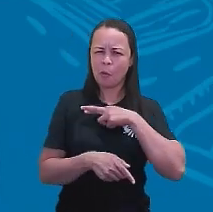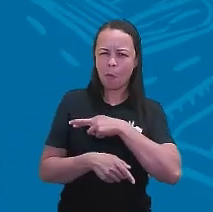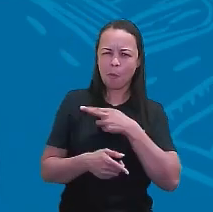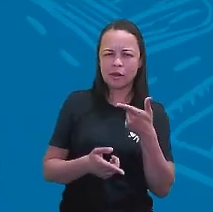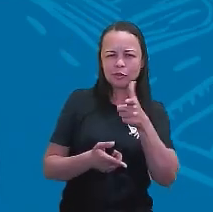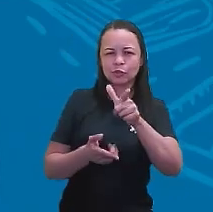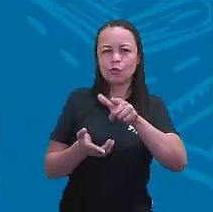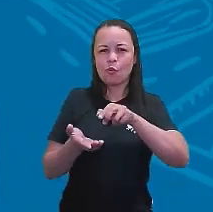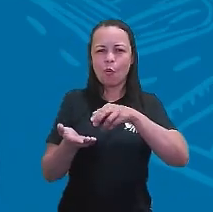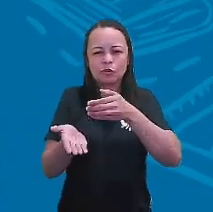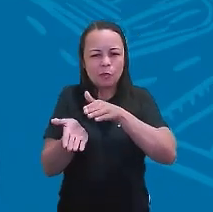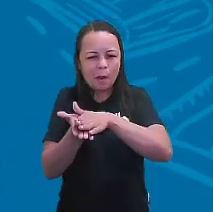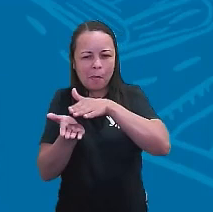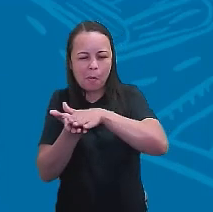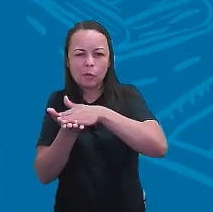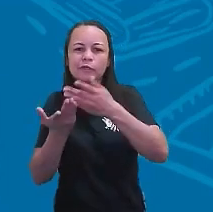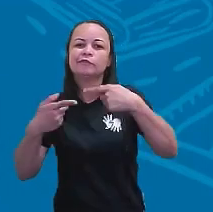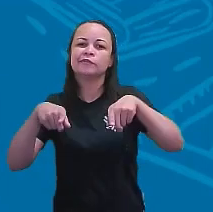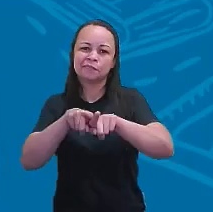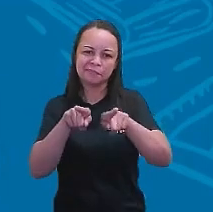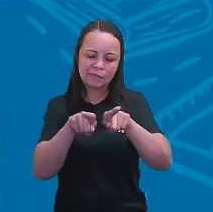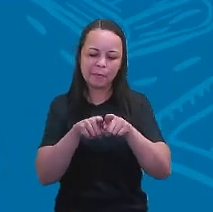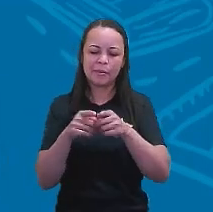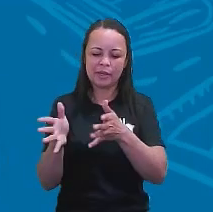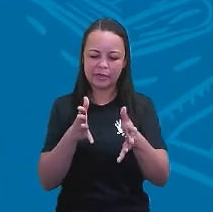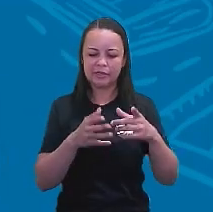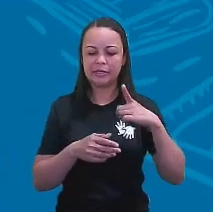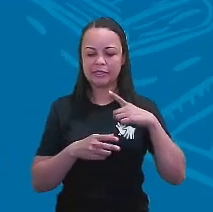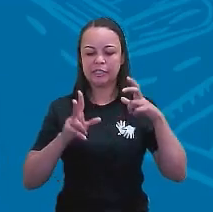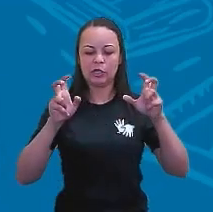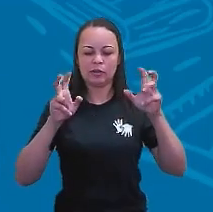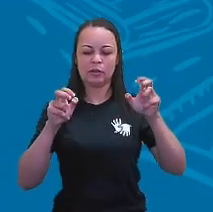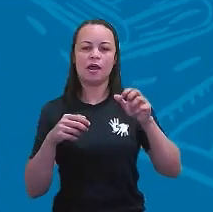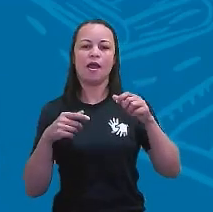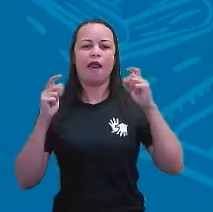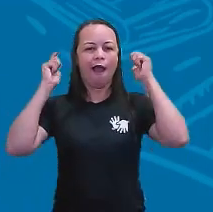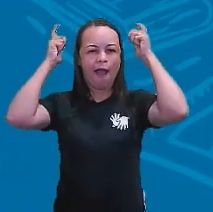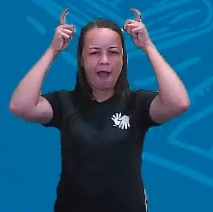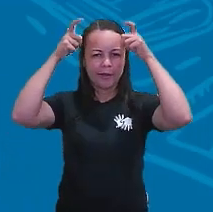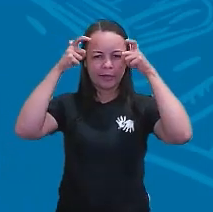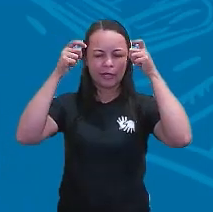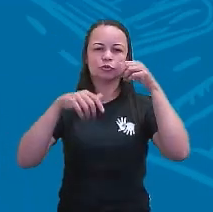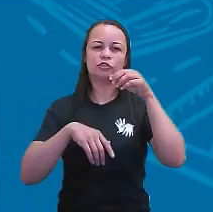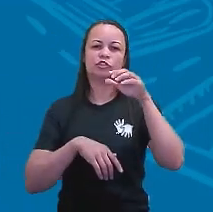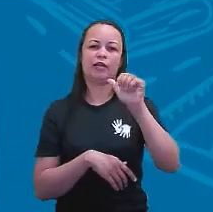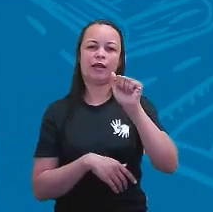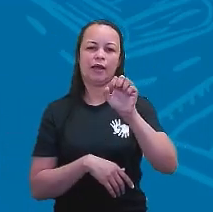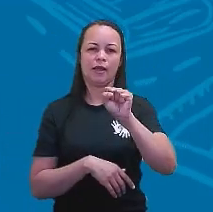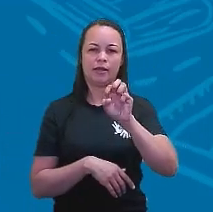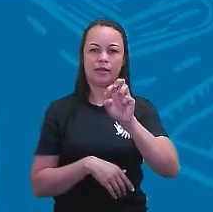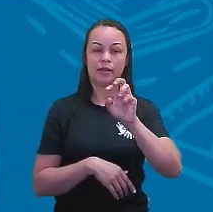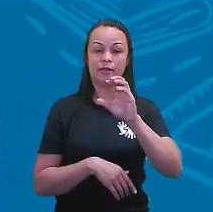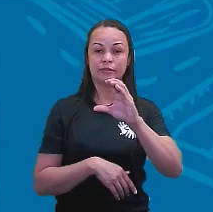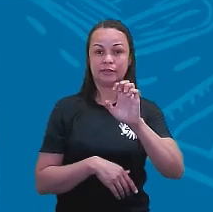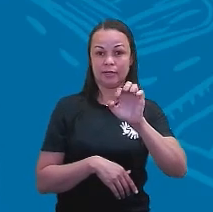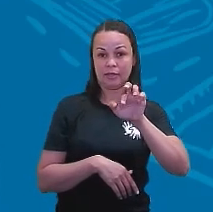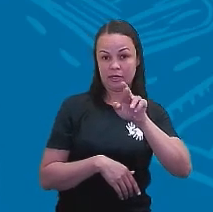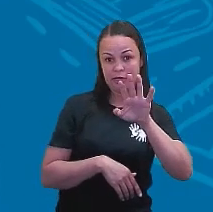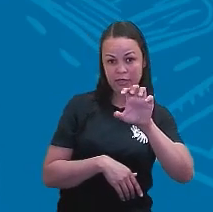gente? Que se chamava A Rainha dos Cárceres da Grécia. Bom, história para contar a gente tem,